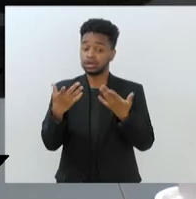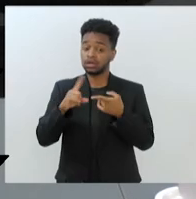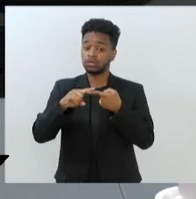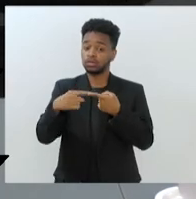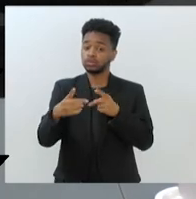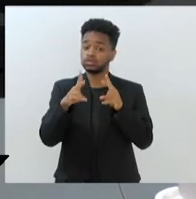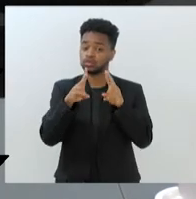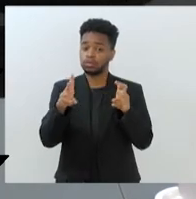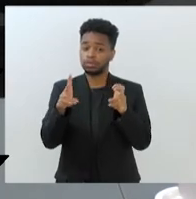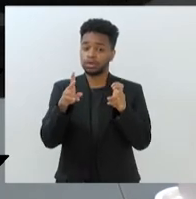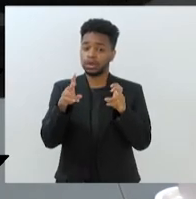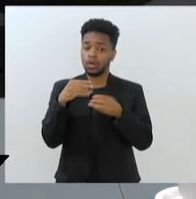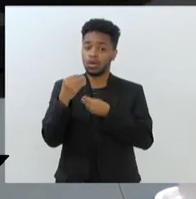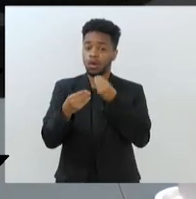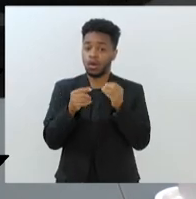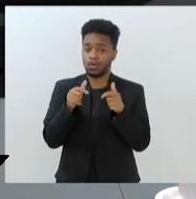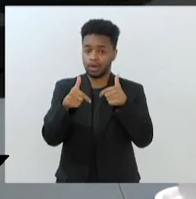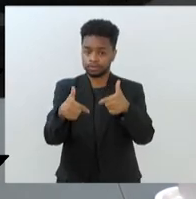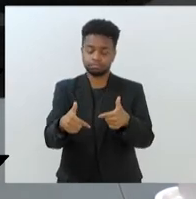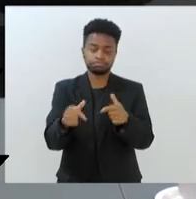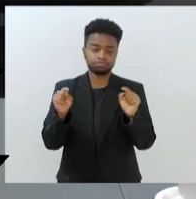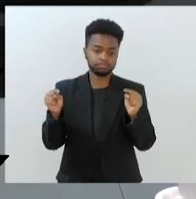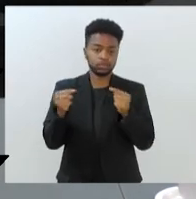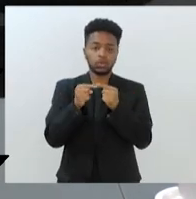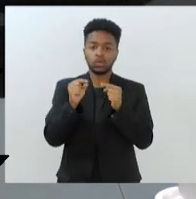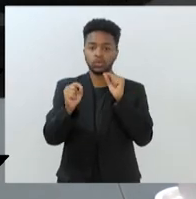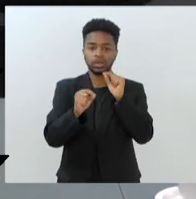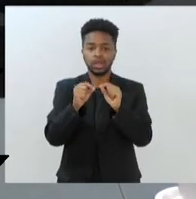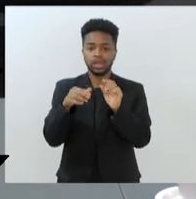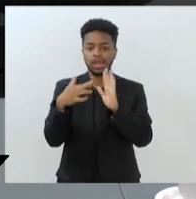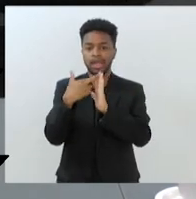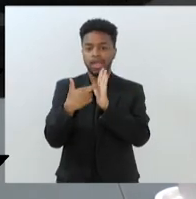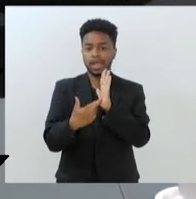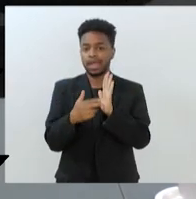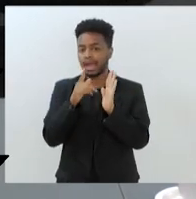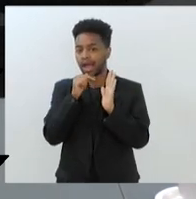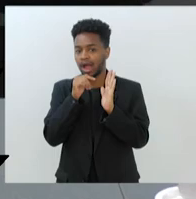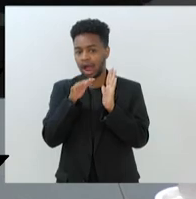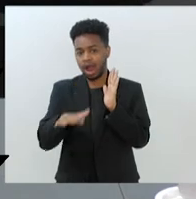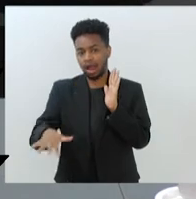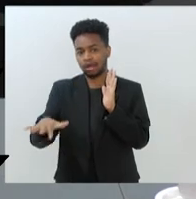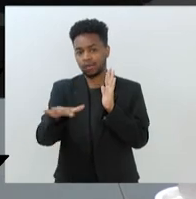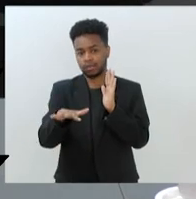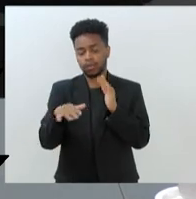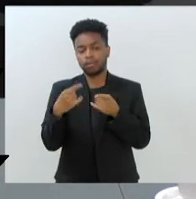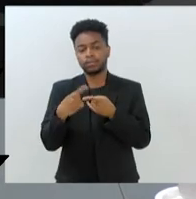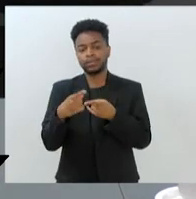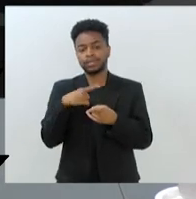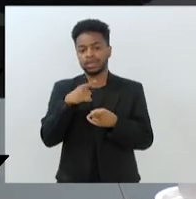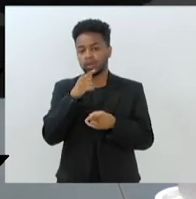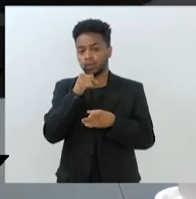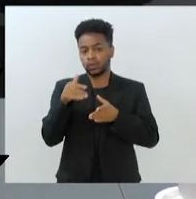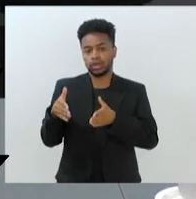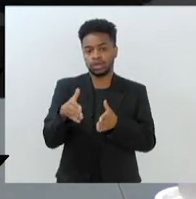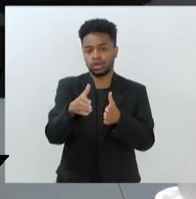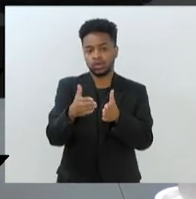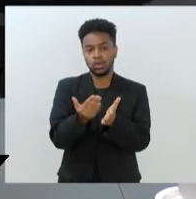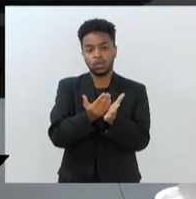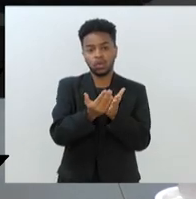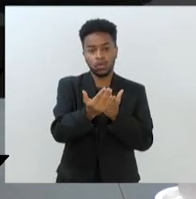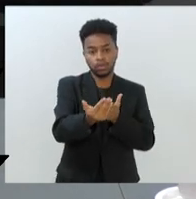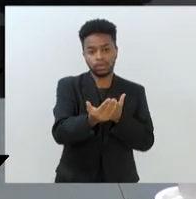agir, vale o mesmo princípio do Código das Águas, né? Se você tem um rio que nasce e morre